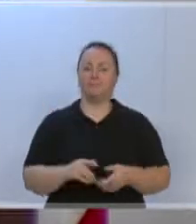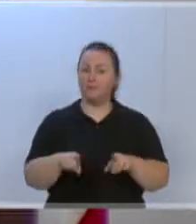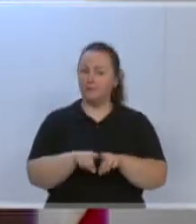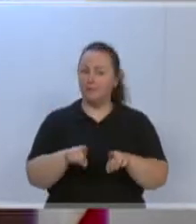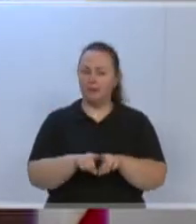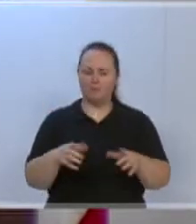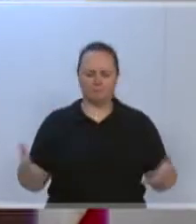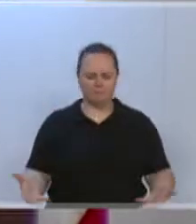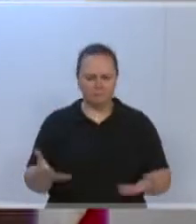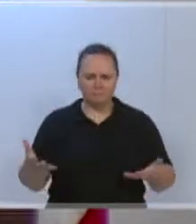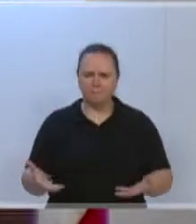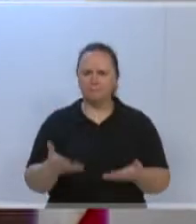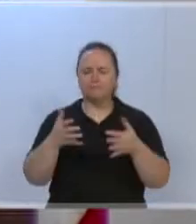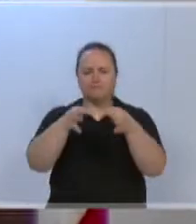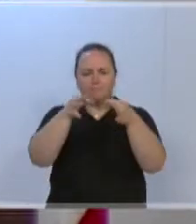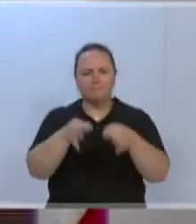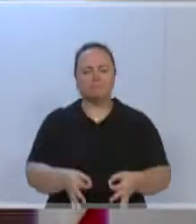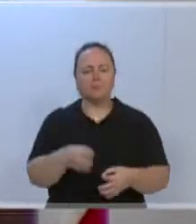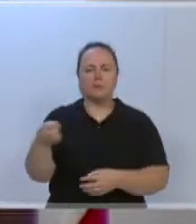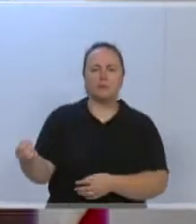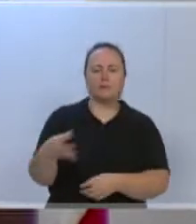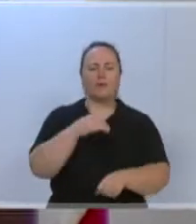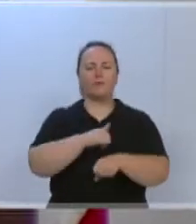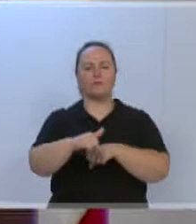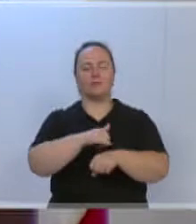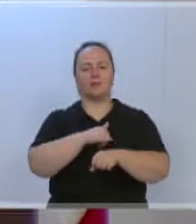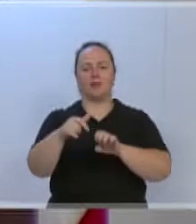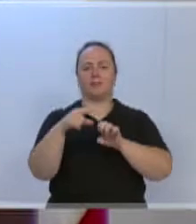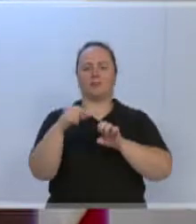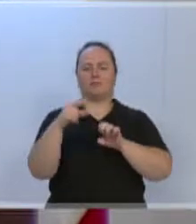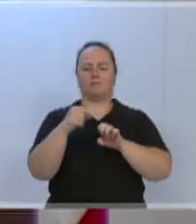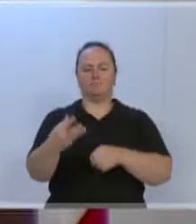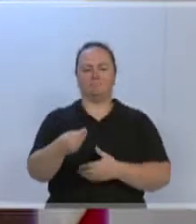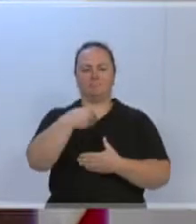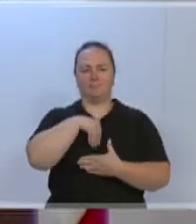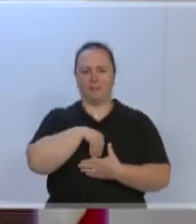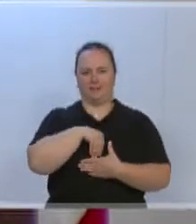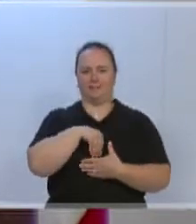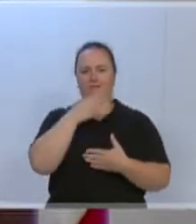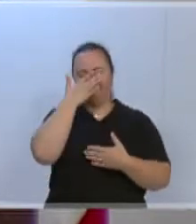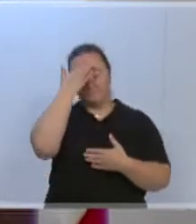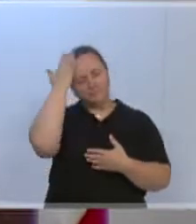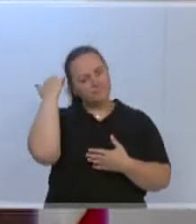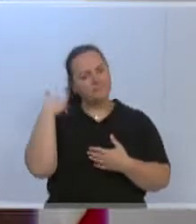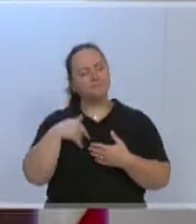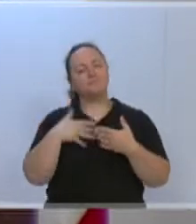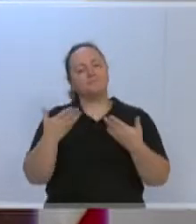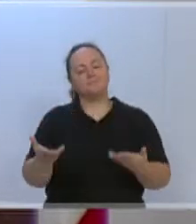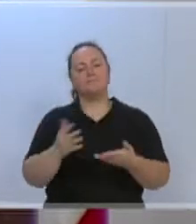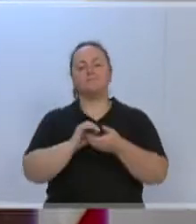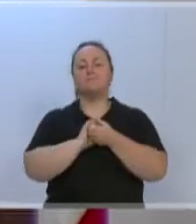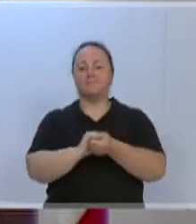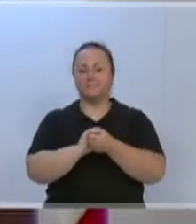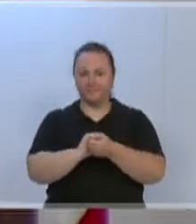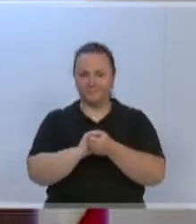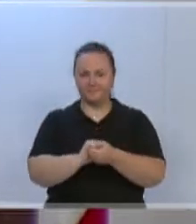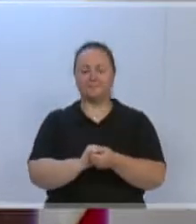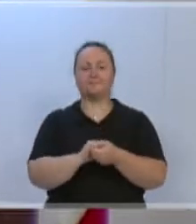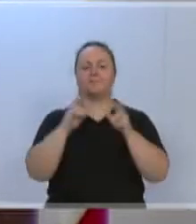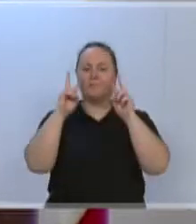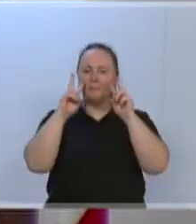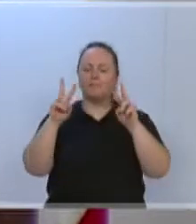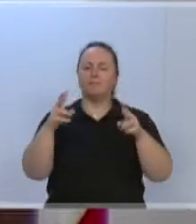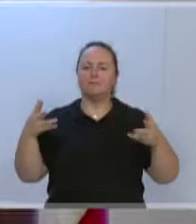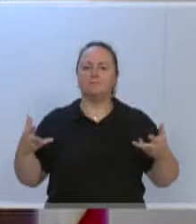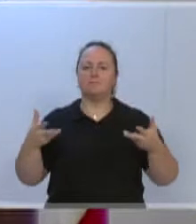sobretudo um novo aspecto de empreendedorismo neles não quero parabenizar aqui a professora jeruse e todos os acadêmicos de marketing da